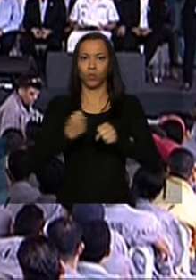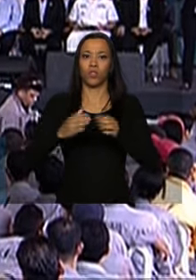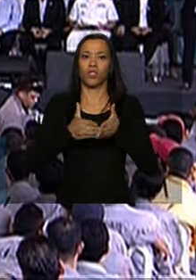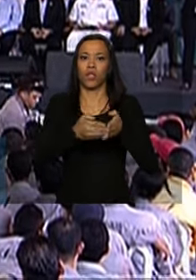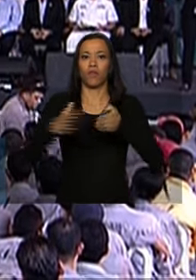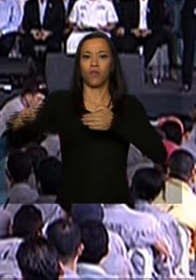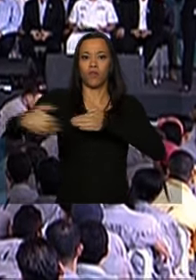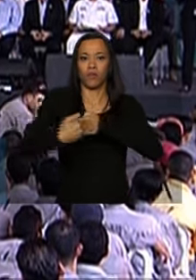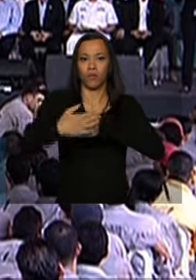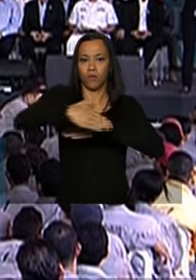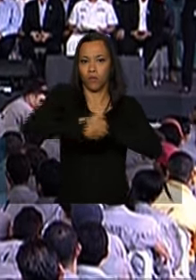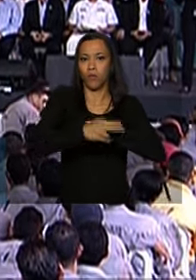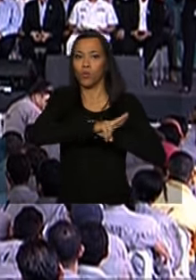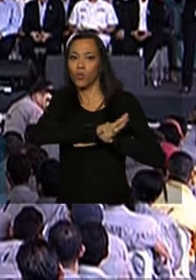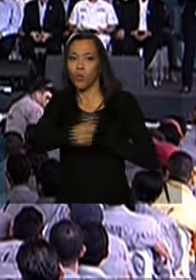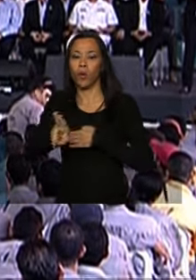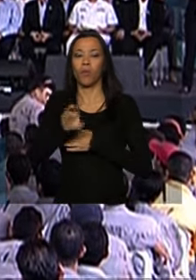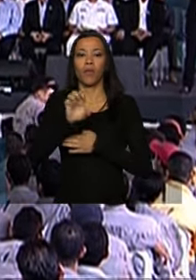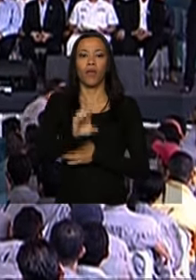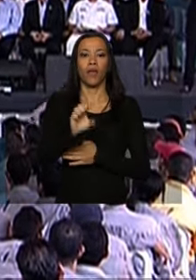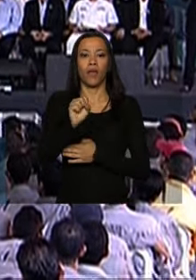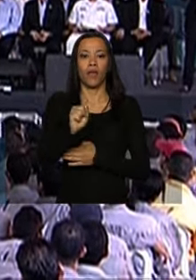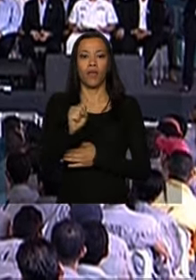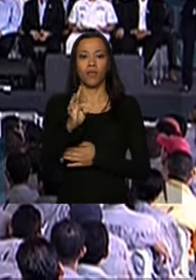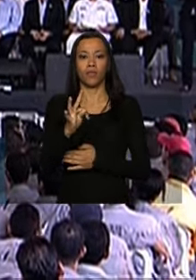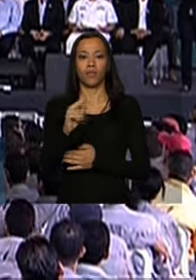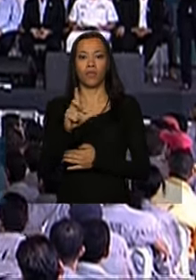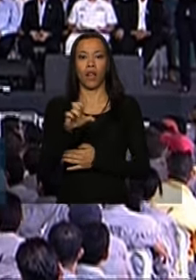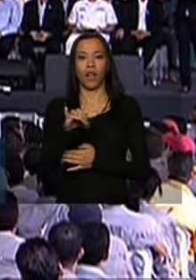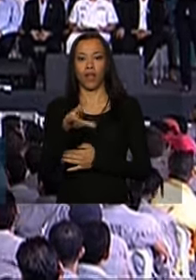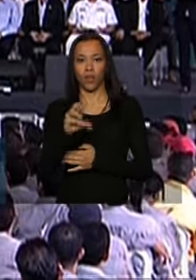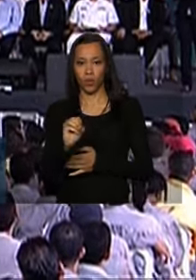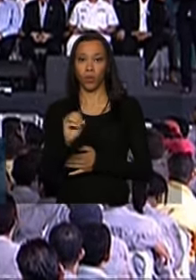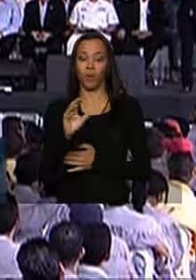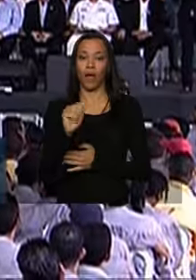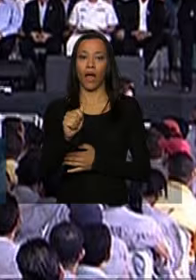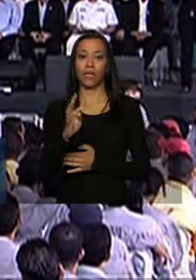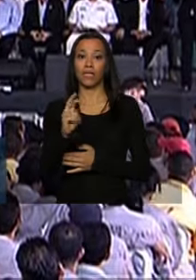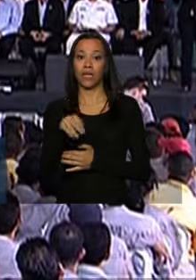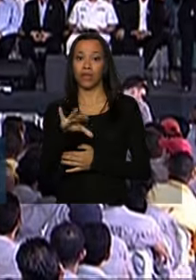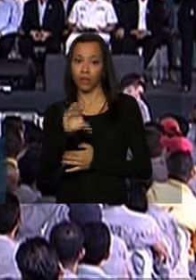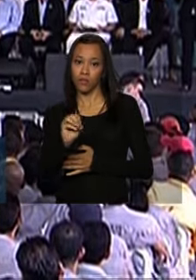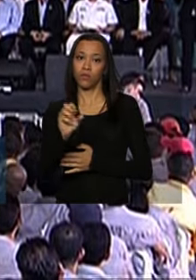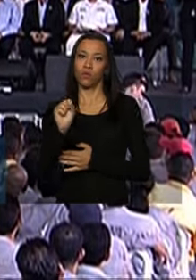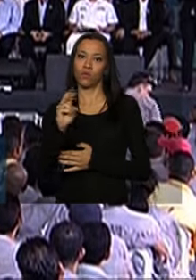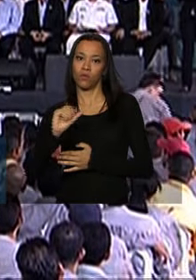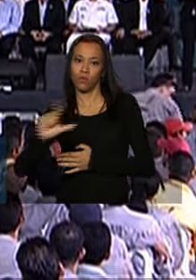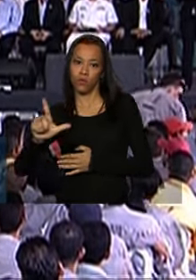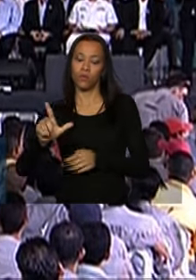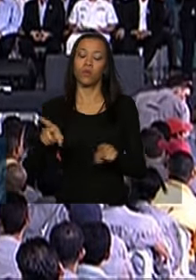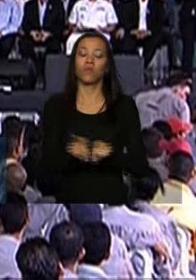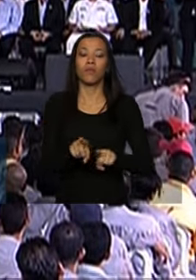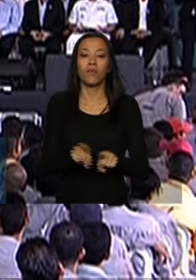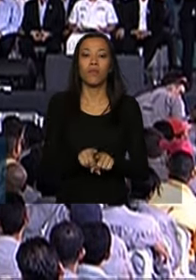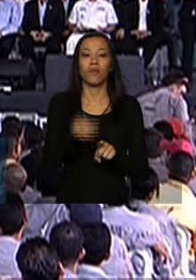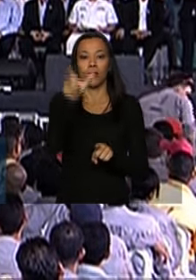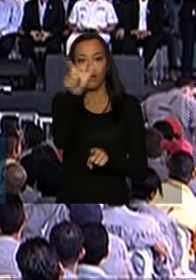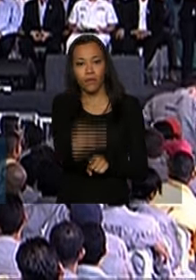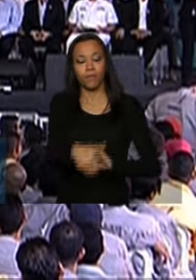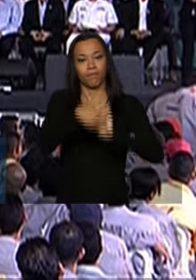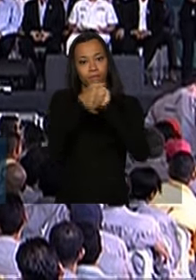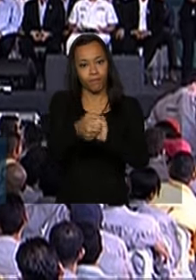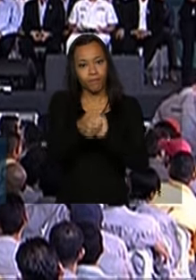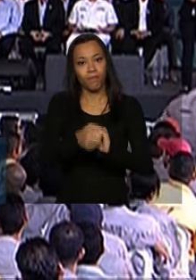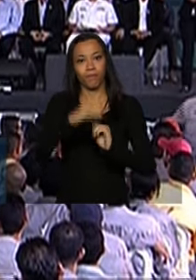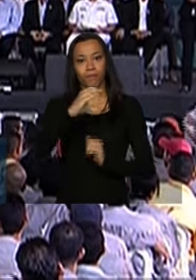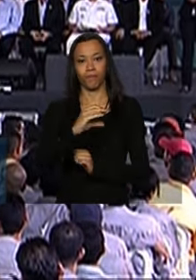os acionistas. Cumprimentar carinhosamente a madrinha do navio, Cláudia Malvares, e